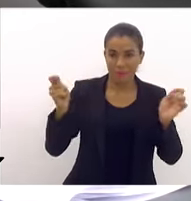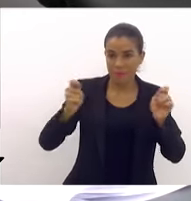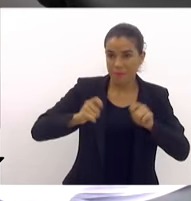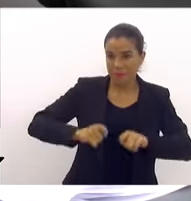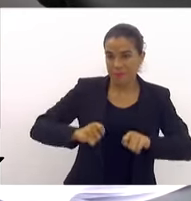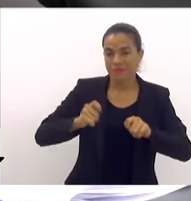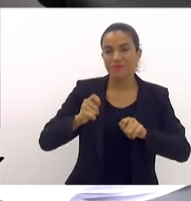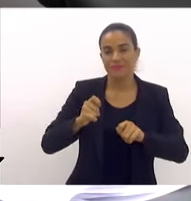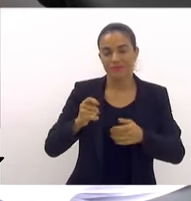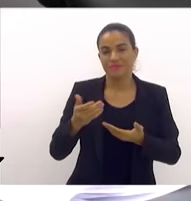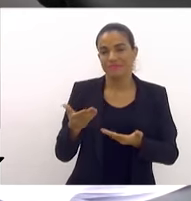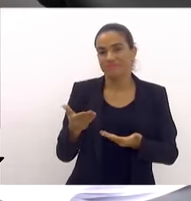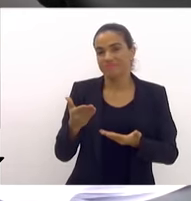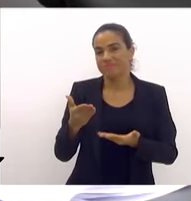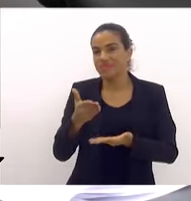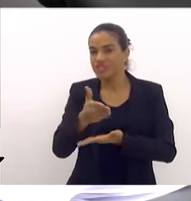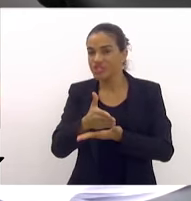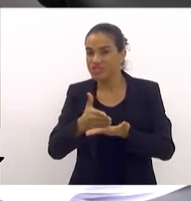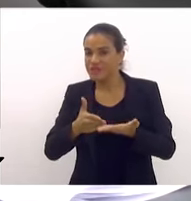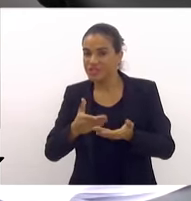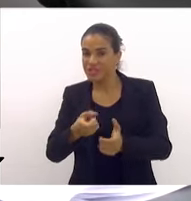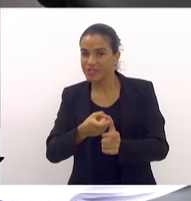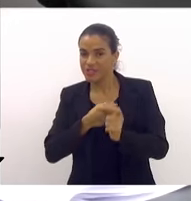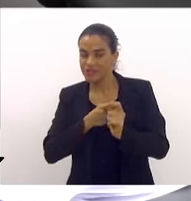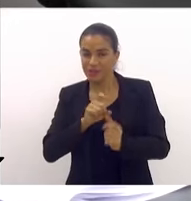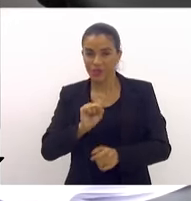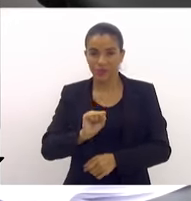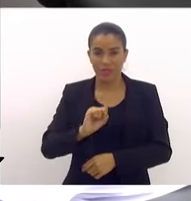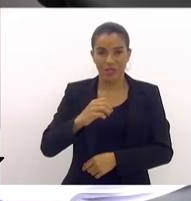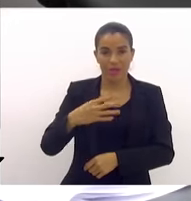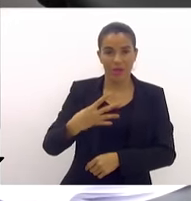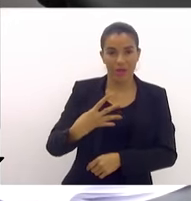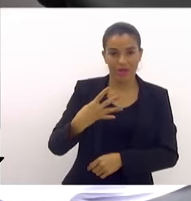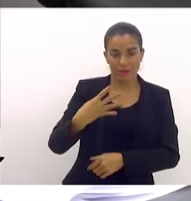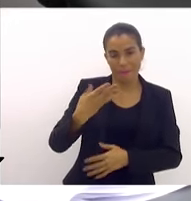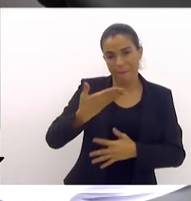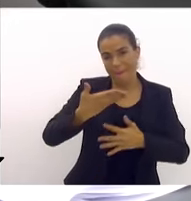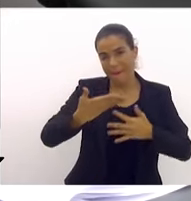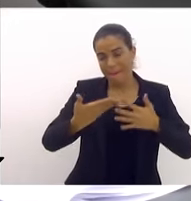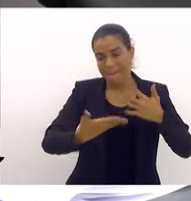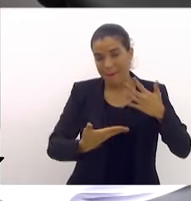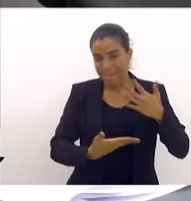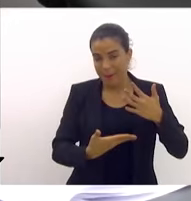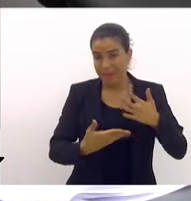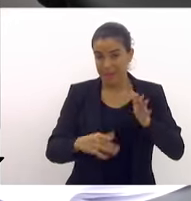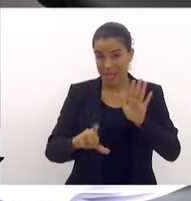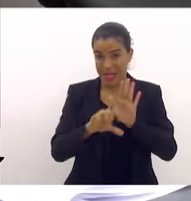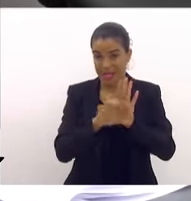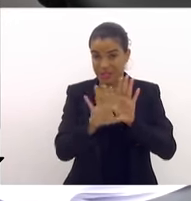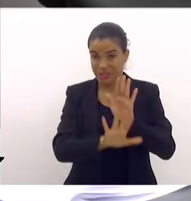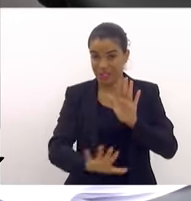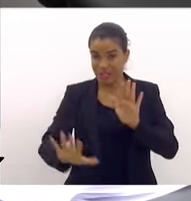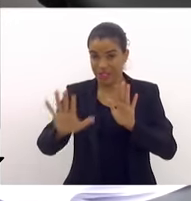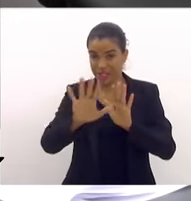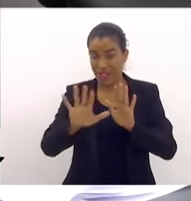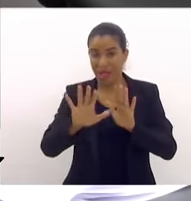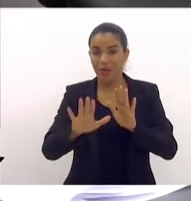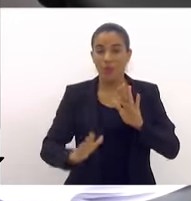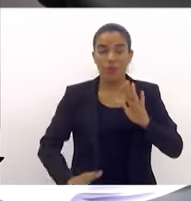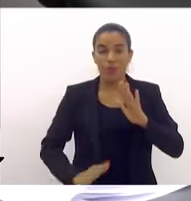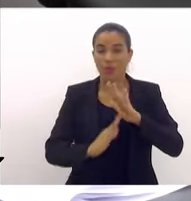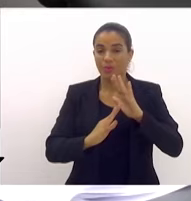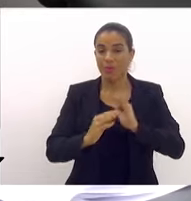possibilidade de você dividir a sua dívida em 84 vezes. E a nossa lei geral era de 60